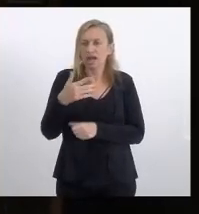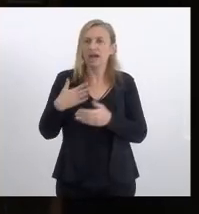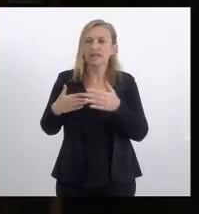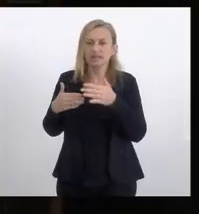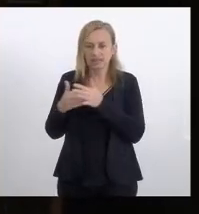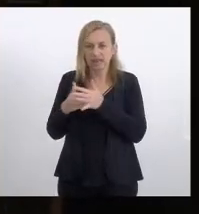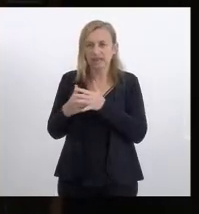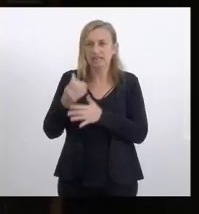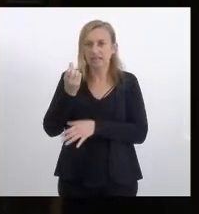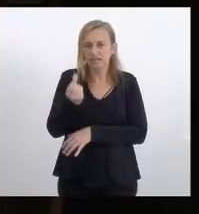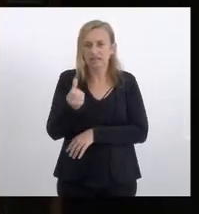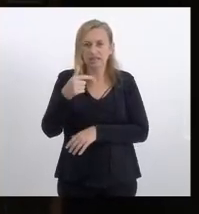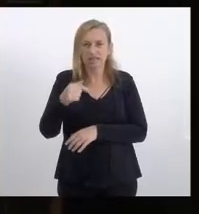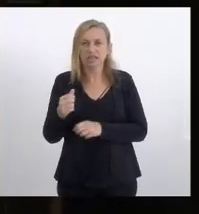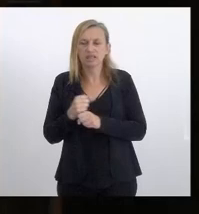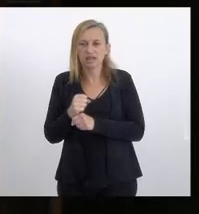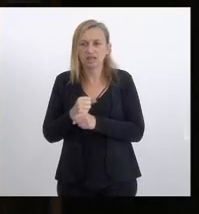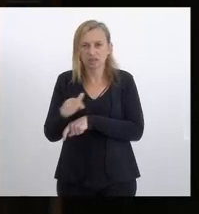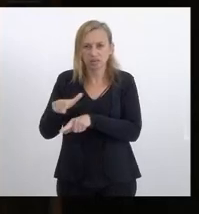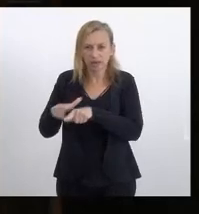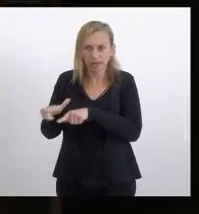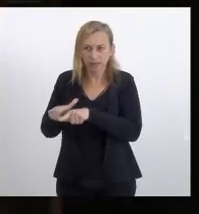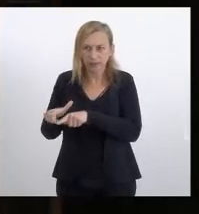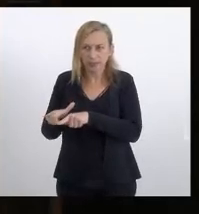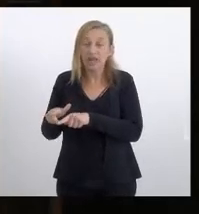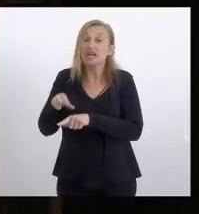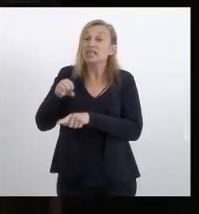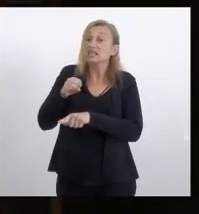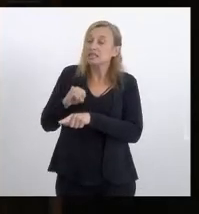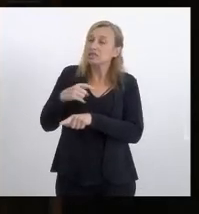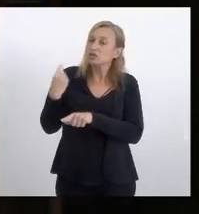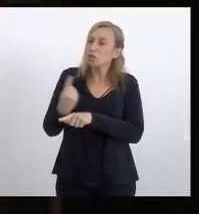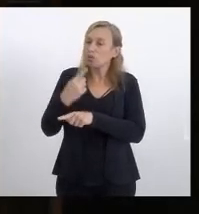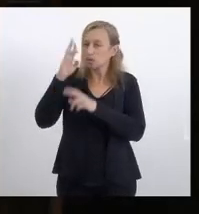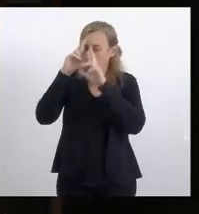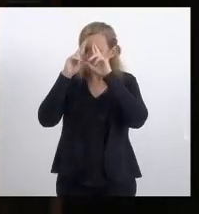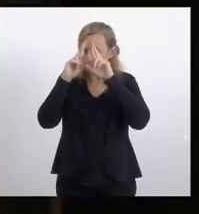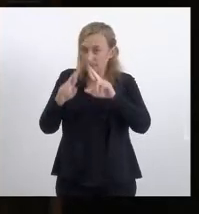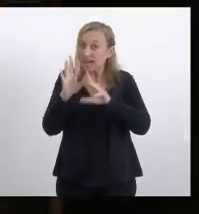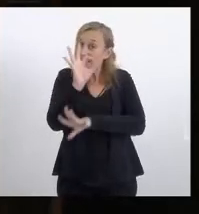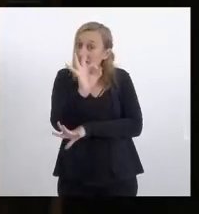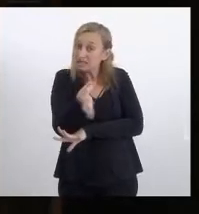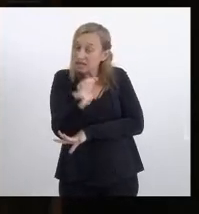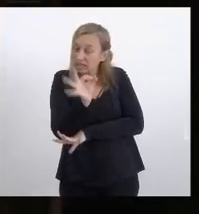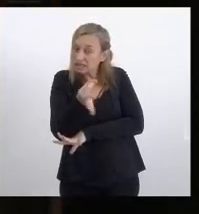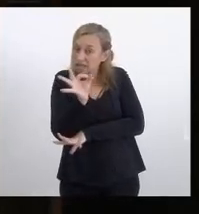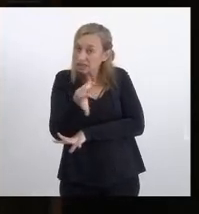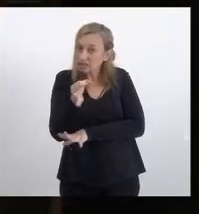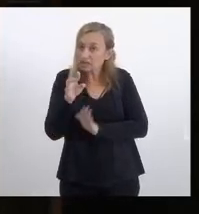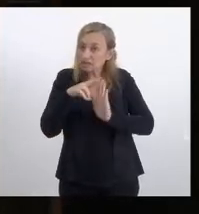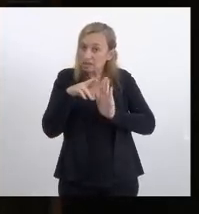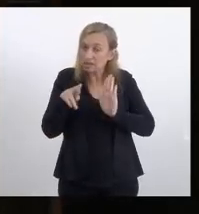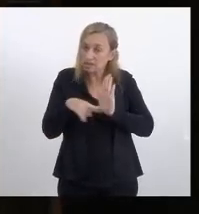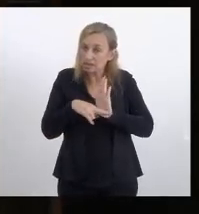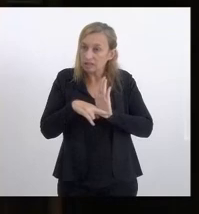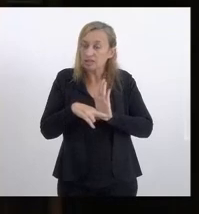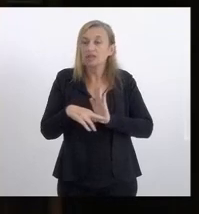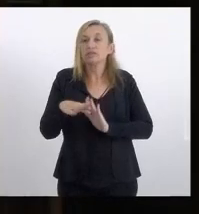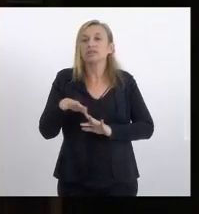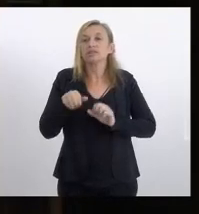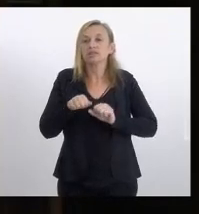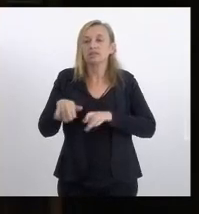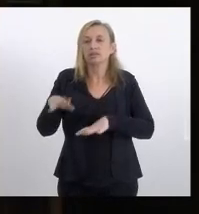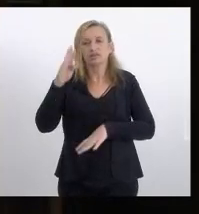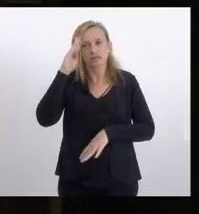pode ficar até 67 anos o caso nos respeitar somos exatamente o o regime das